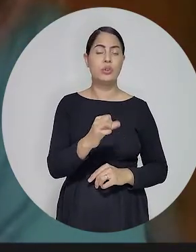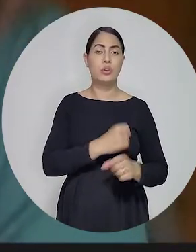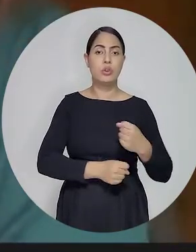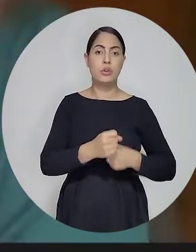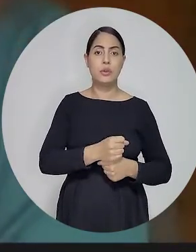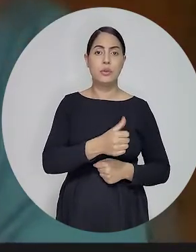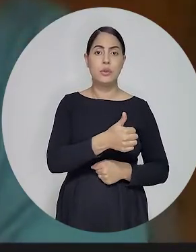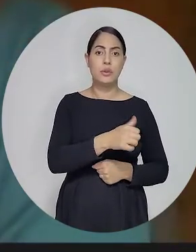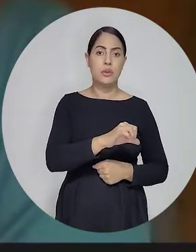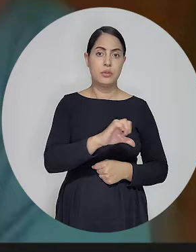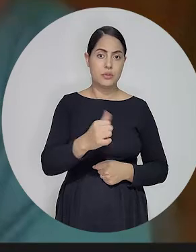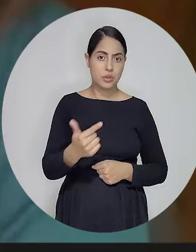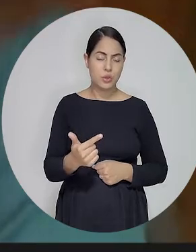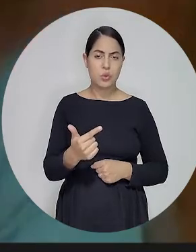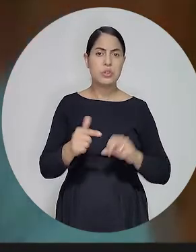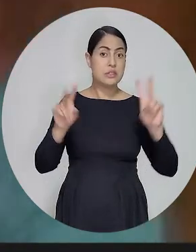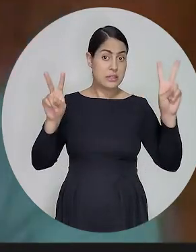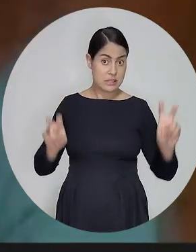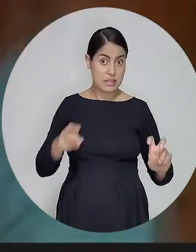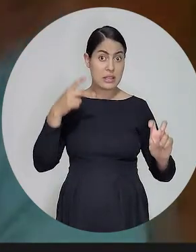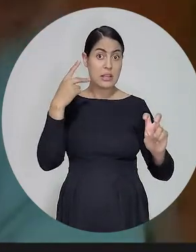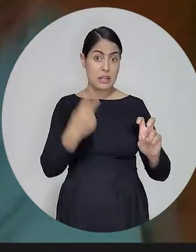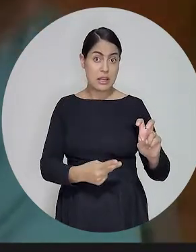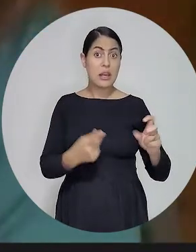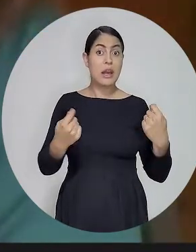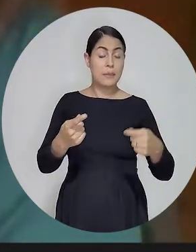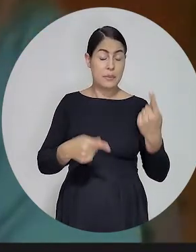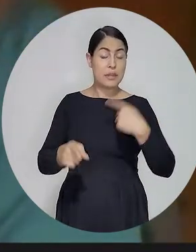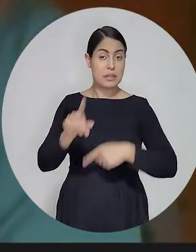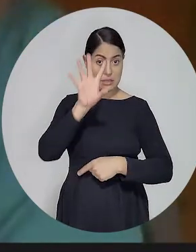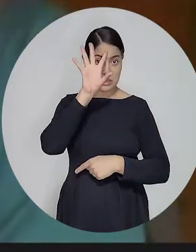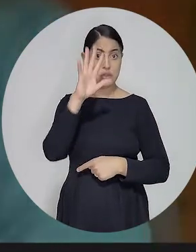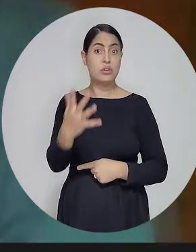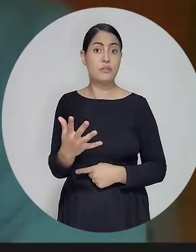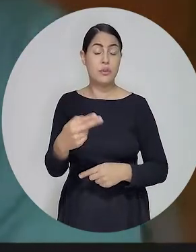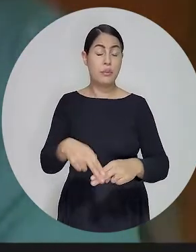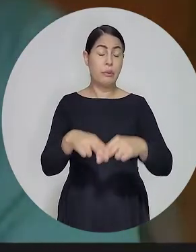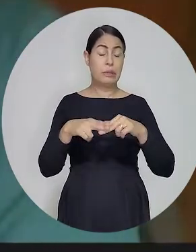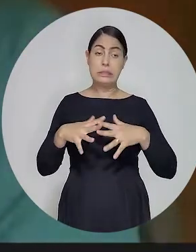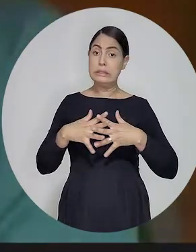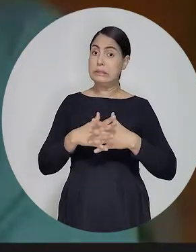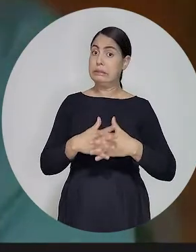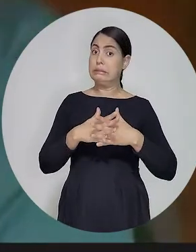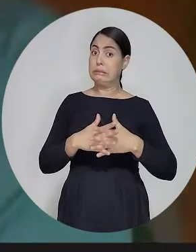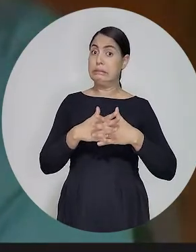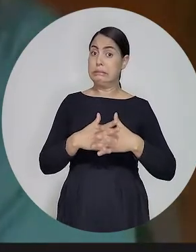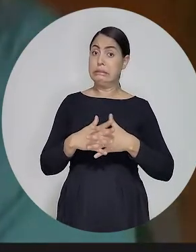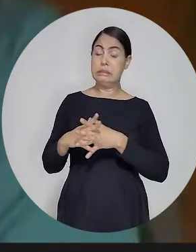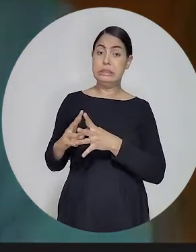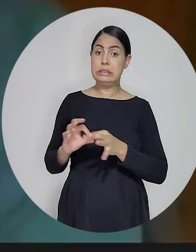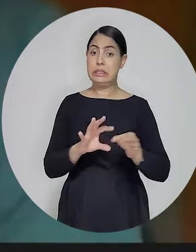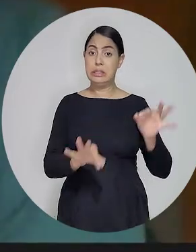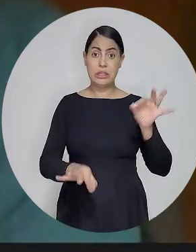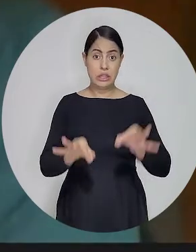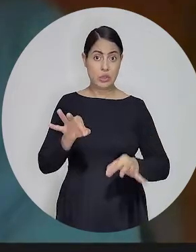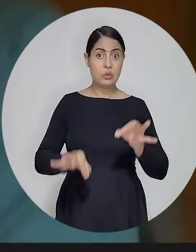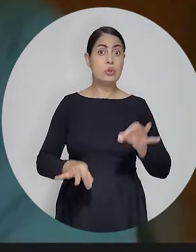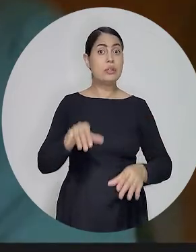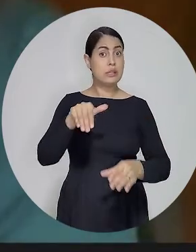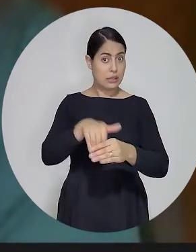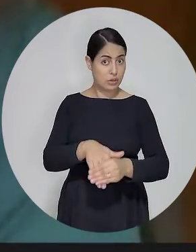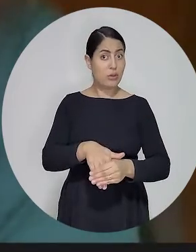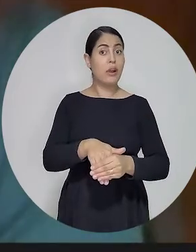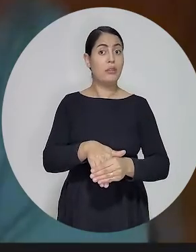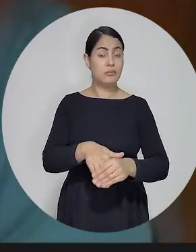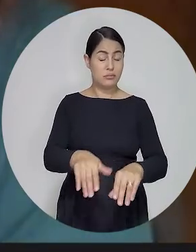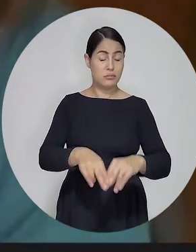92, e com certeza esse é um tema que terá que ser enfrentado aqui dos mais complexos a ser